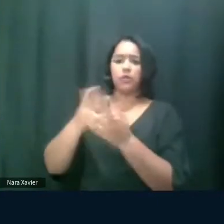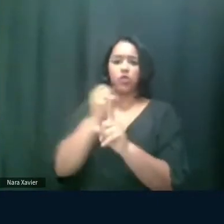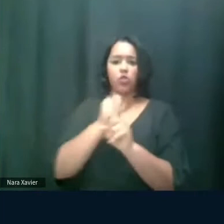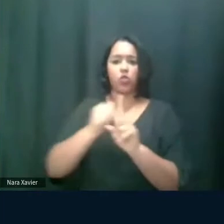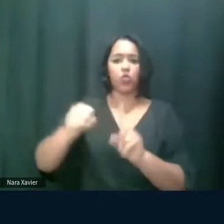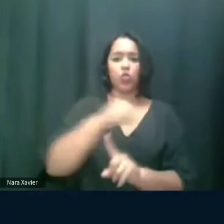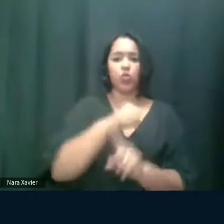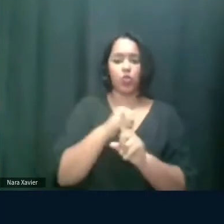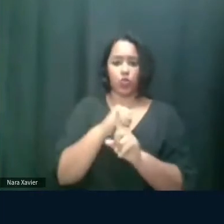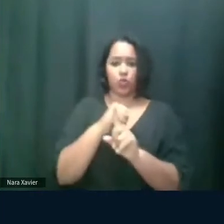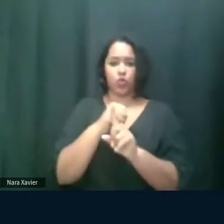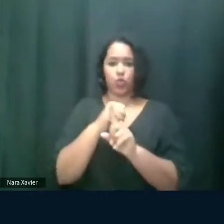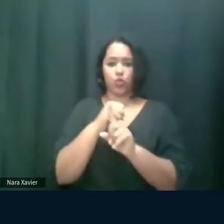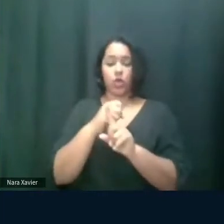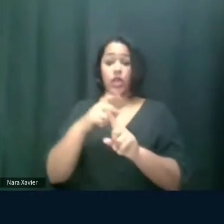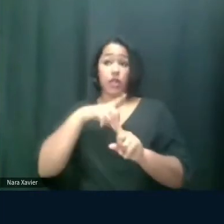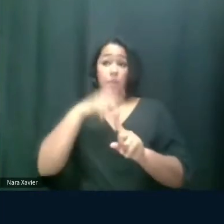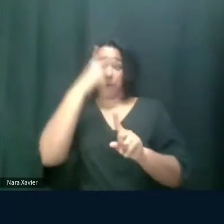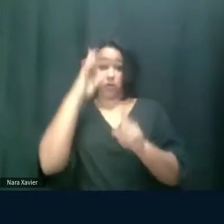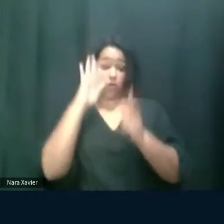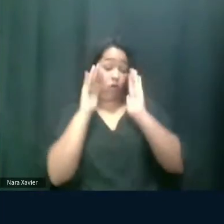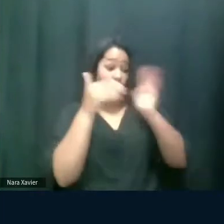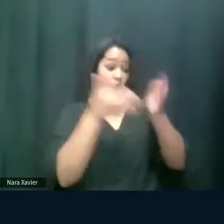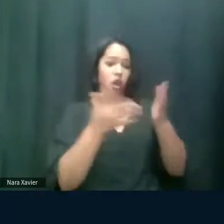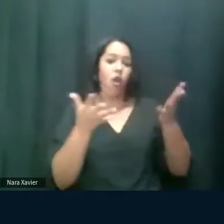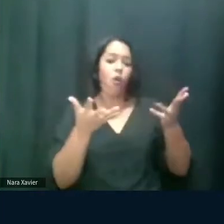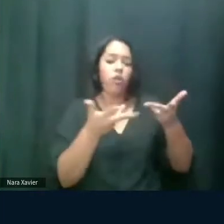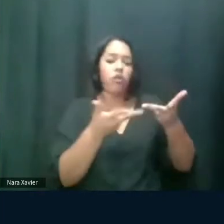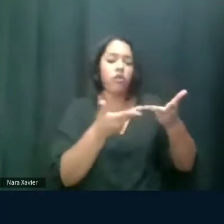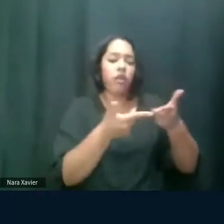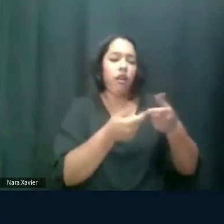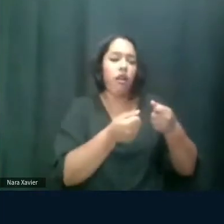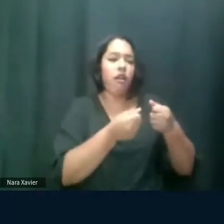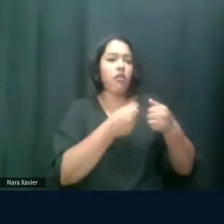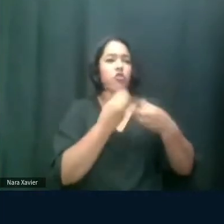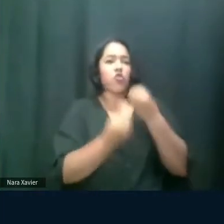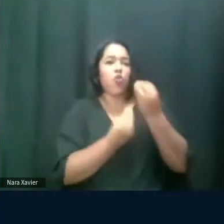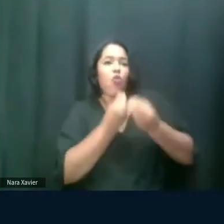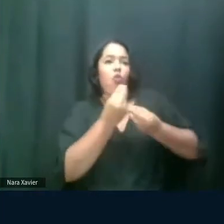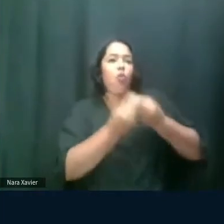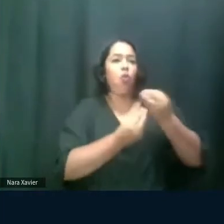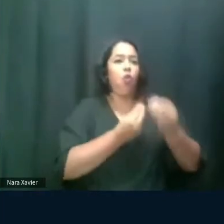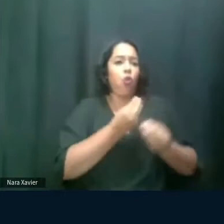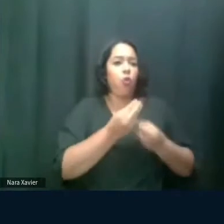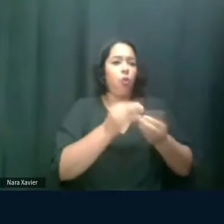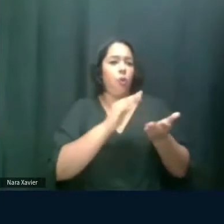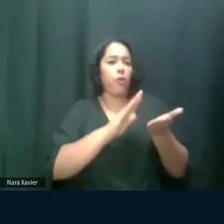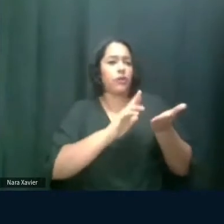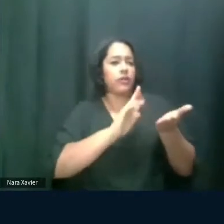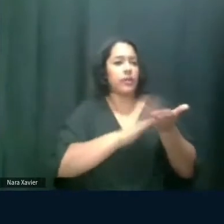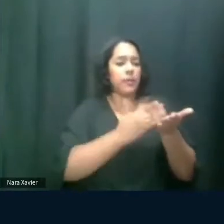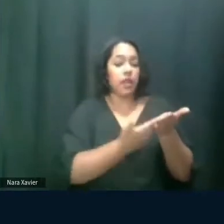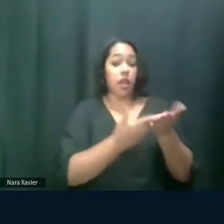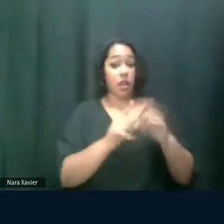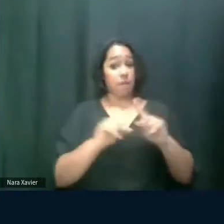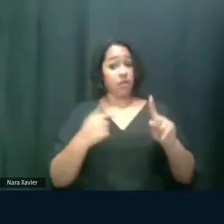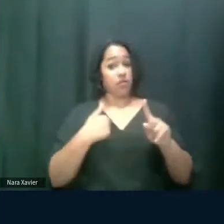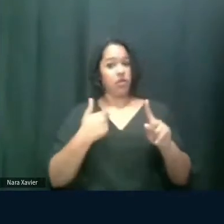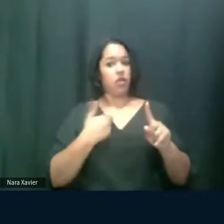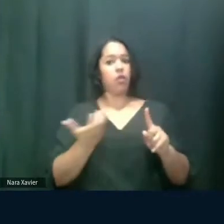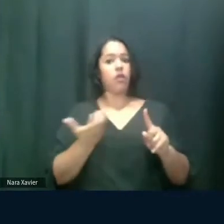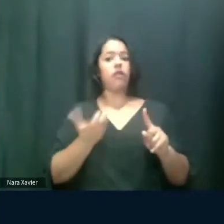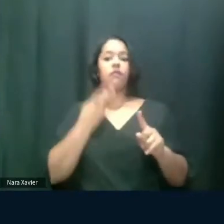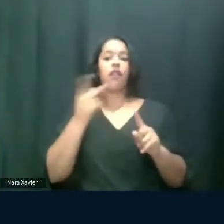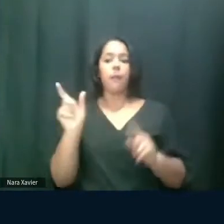foco na qualidade do processo em si, né? Intérprete de diálogo, mas eu faço questão de usar o